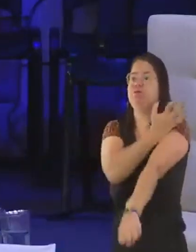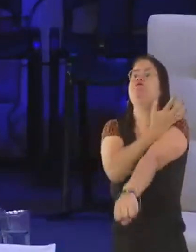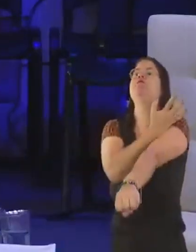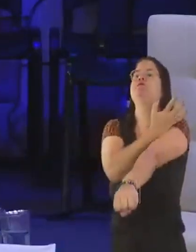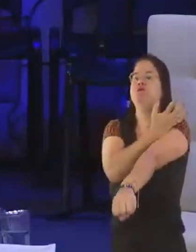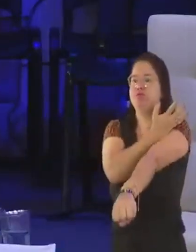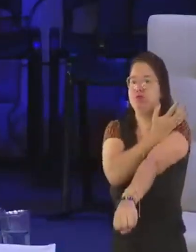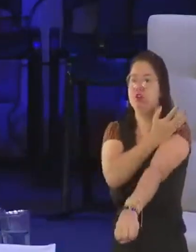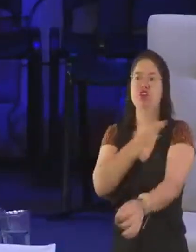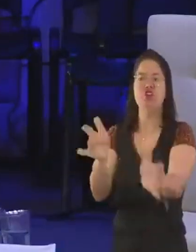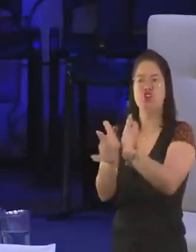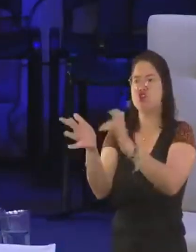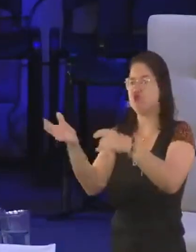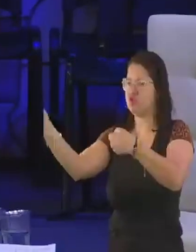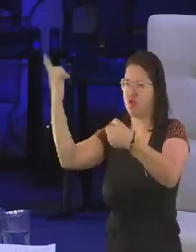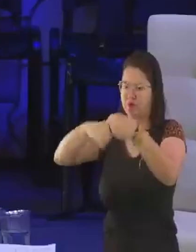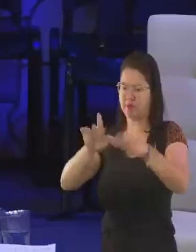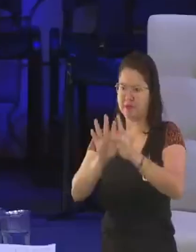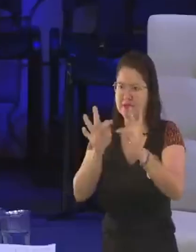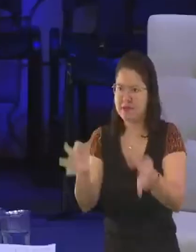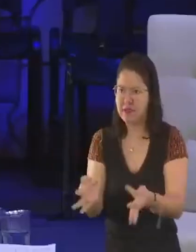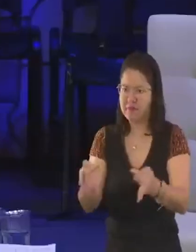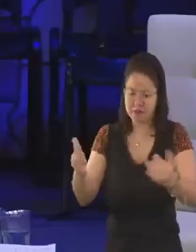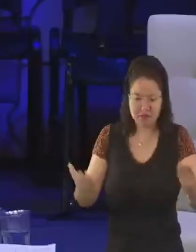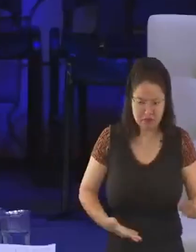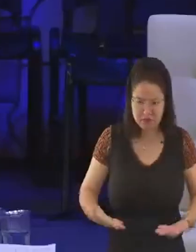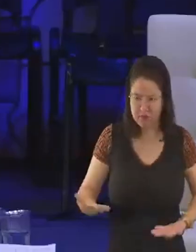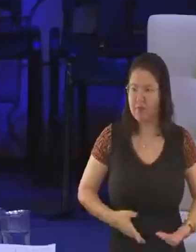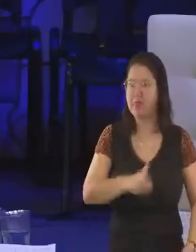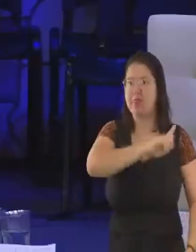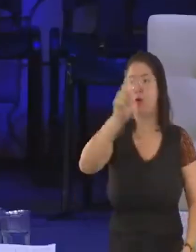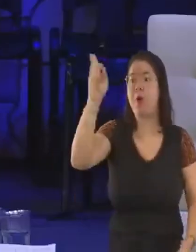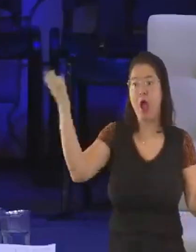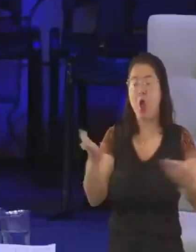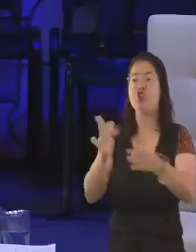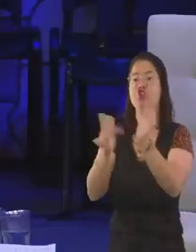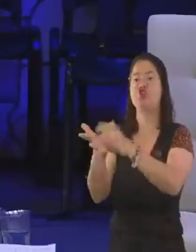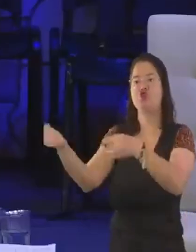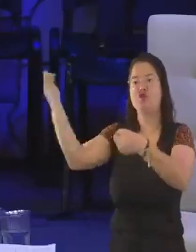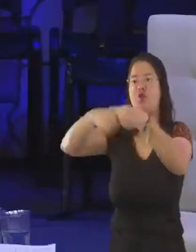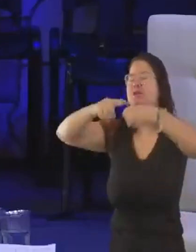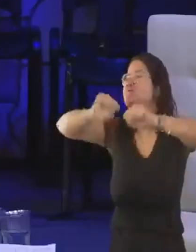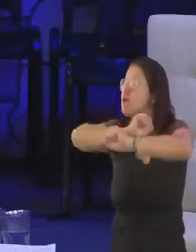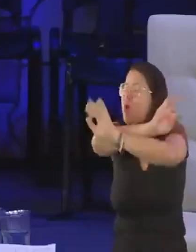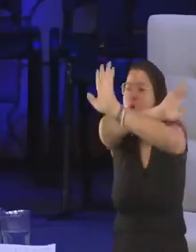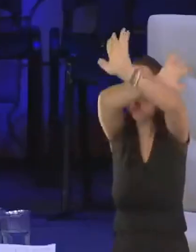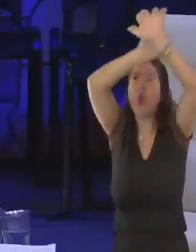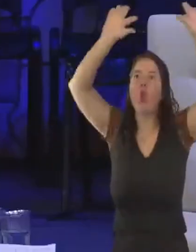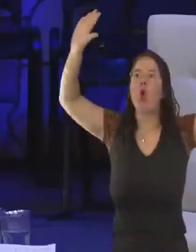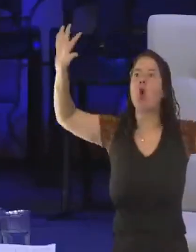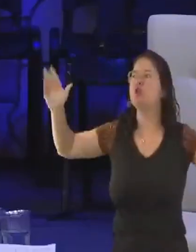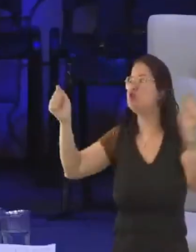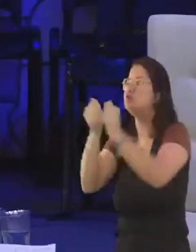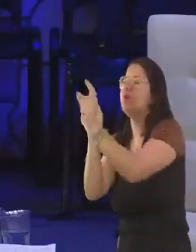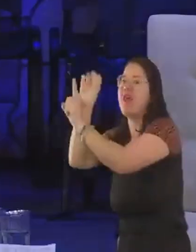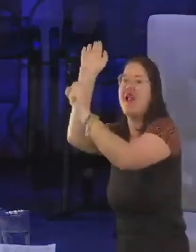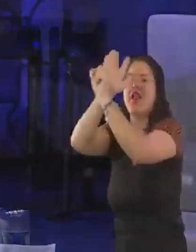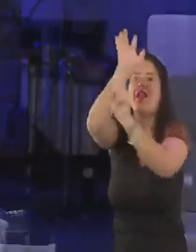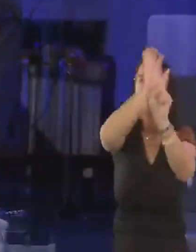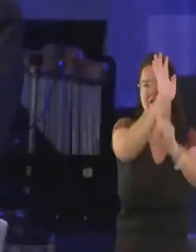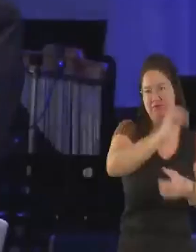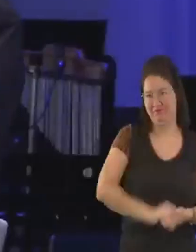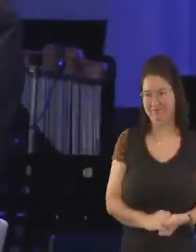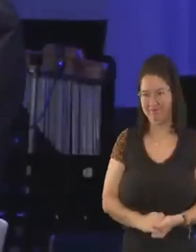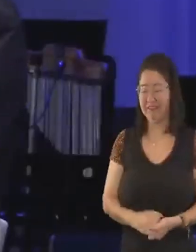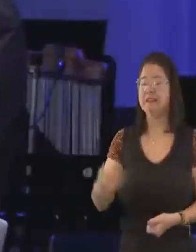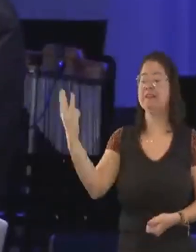servo sofredor, mas voltará como Rei glorioso. E em terceiro lugar, meus irmãos, nós aprendemos com este